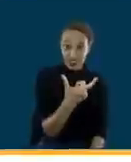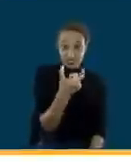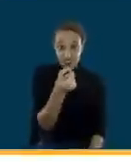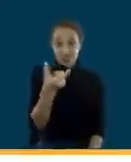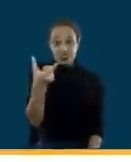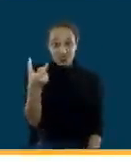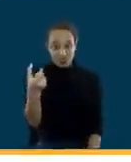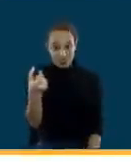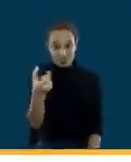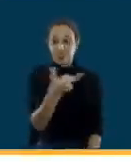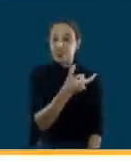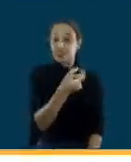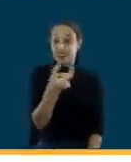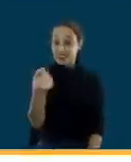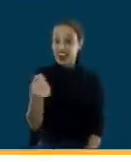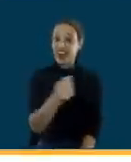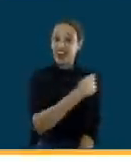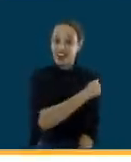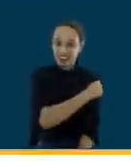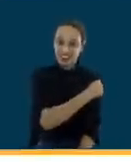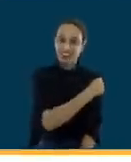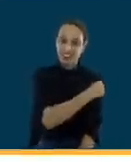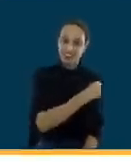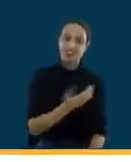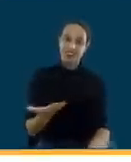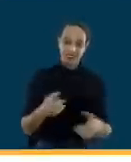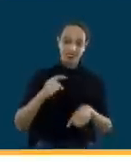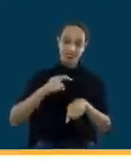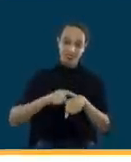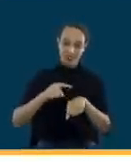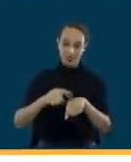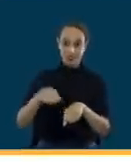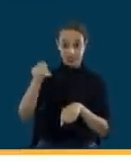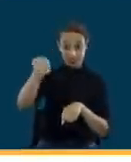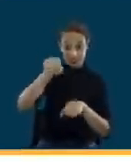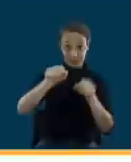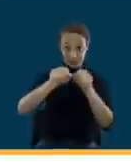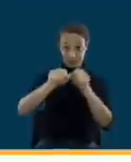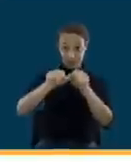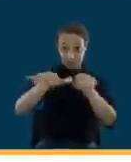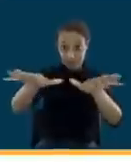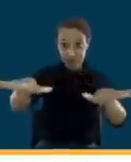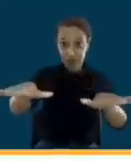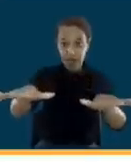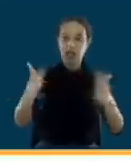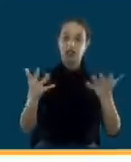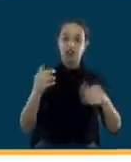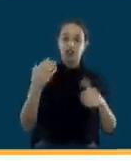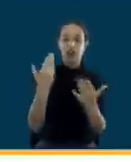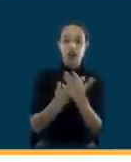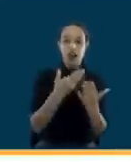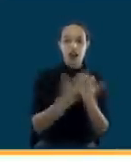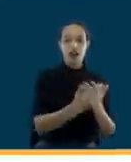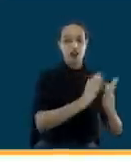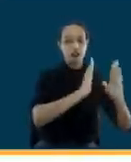200 alunos desse momento, que serão multiplicadores a partir de cada aula, né? Vão ter a possibilidade de multiplicar isso. A